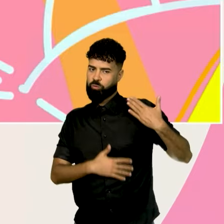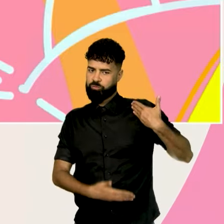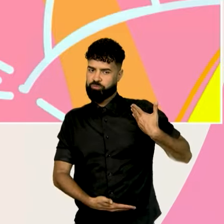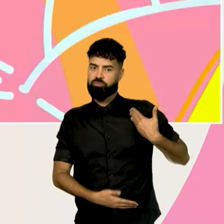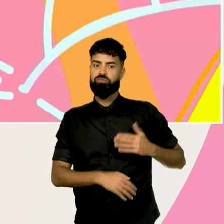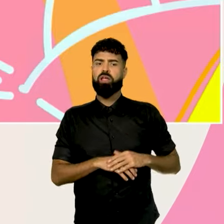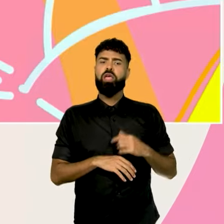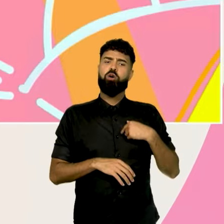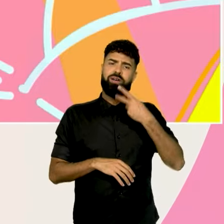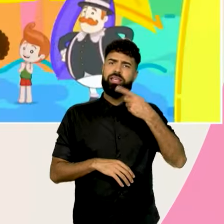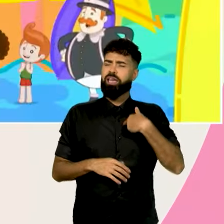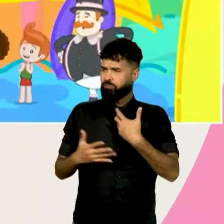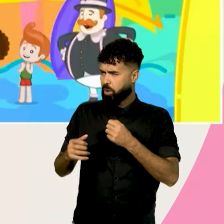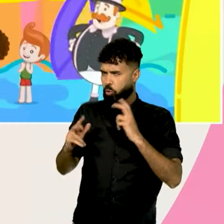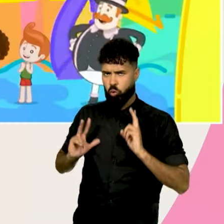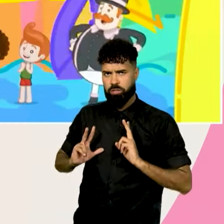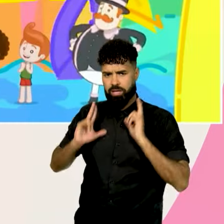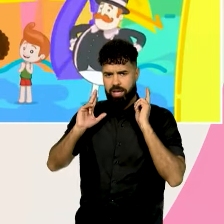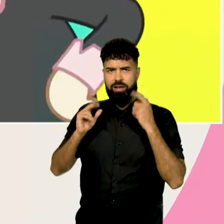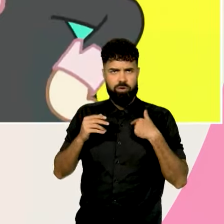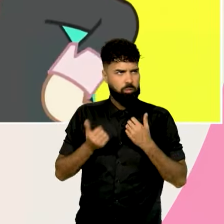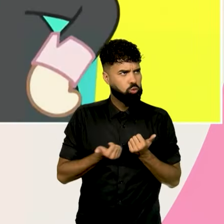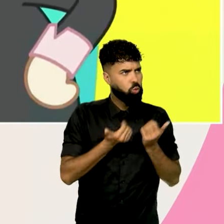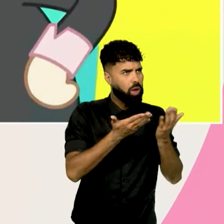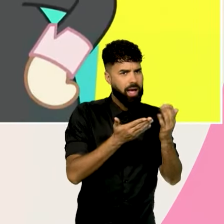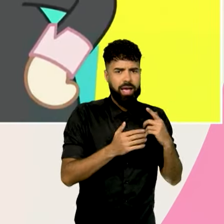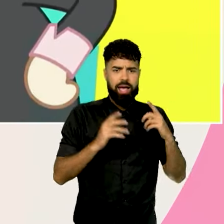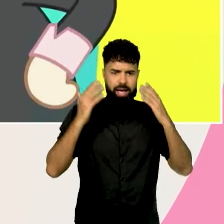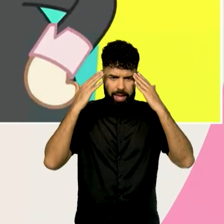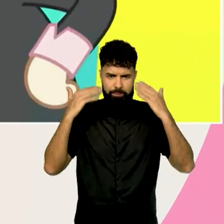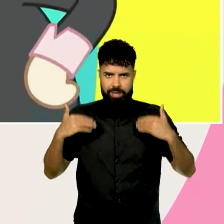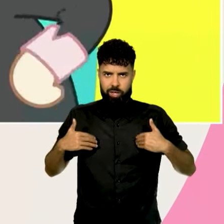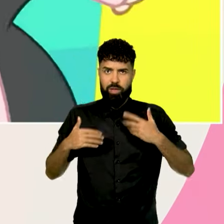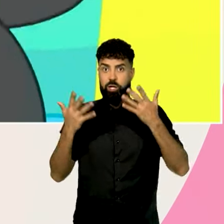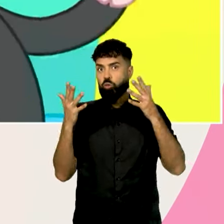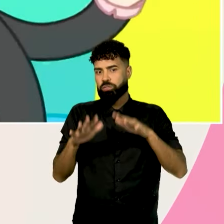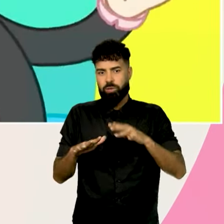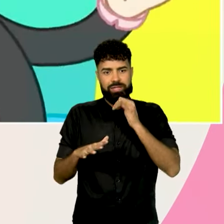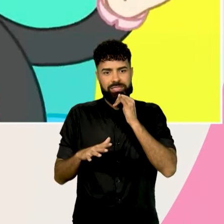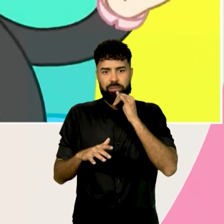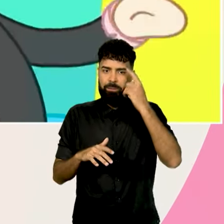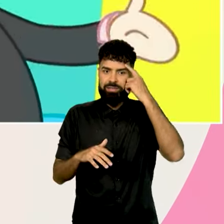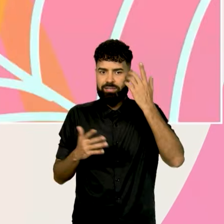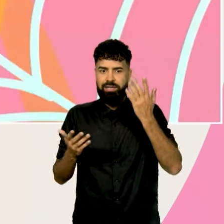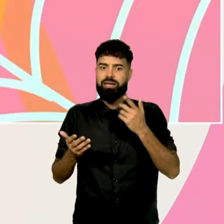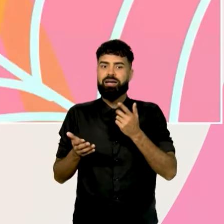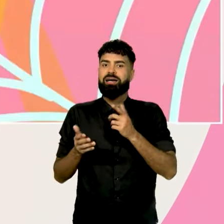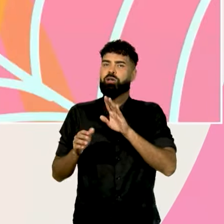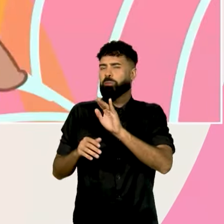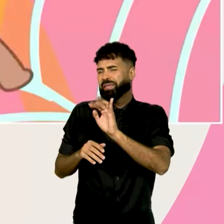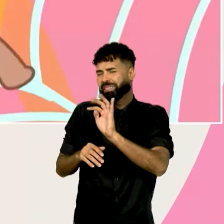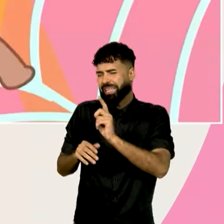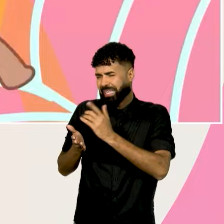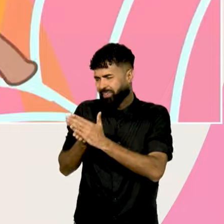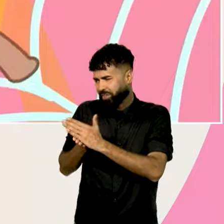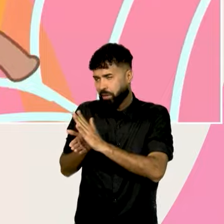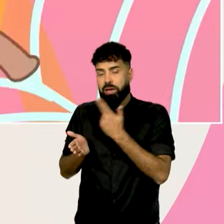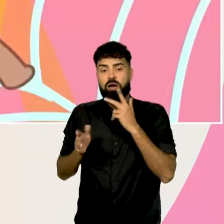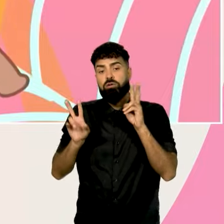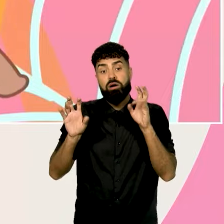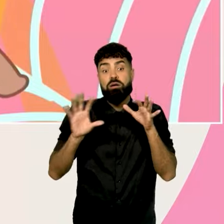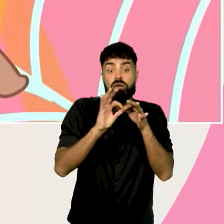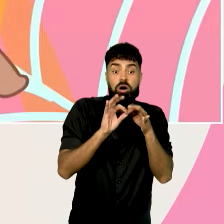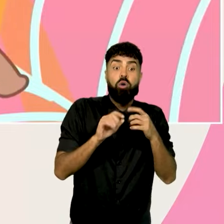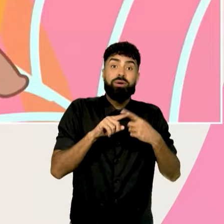aí eu falei, pô, filha, vamos cortar, vamos doar o cabelo nessa coisa da inclusão, vamos supor. Bem, não tem nada a ver com Bita, mas só para... É